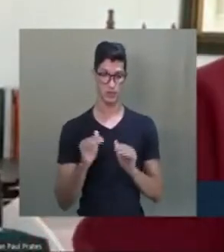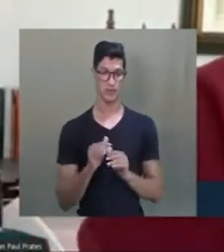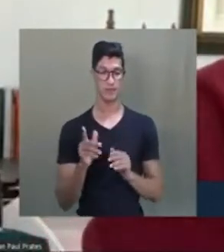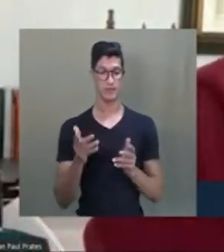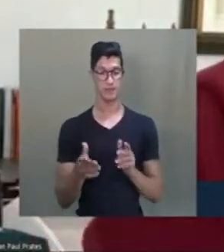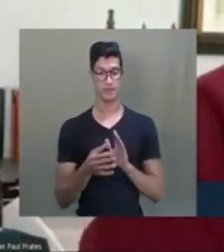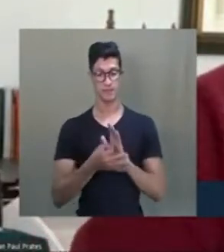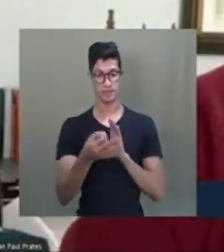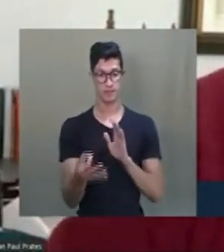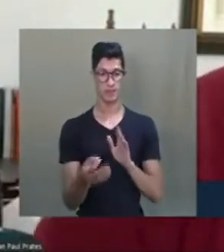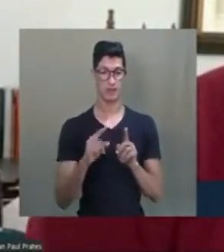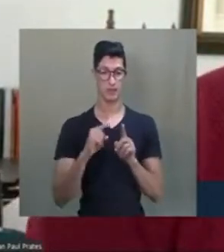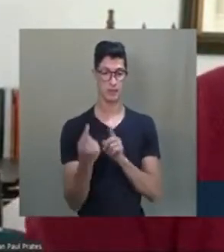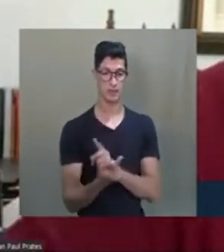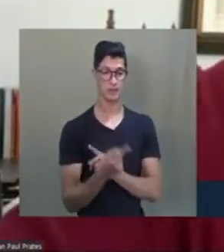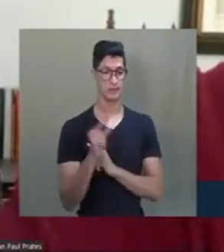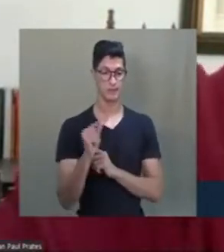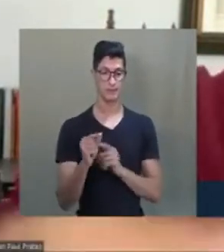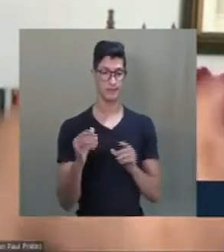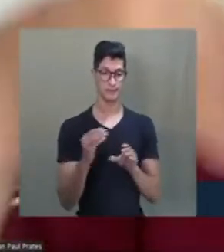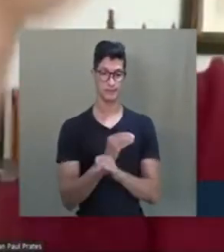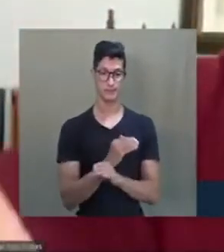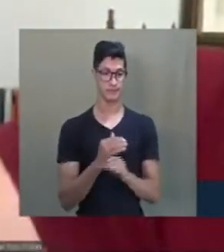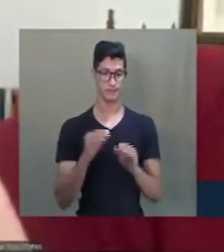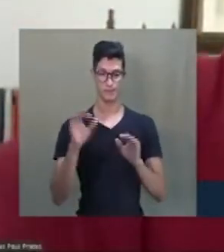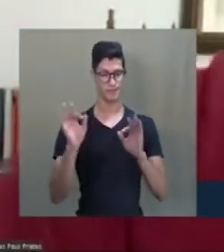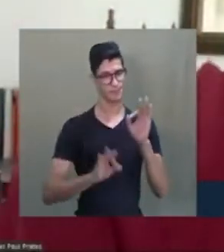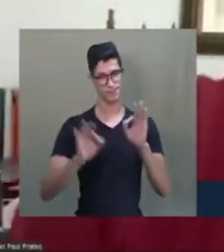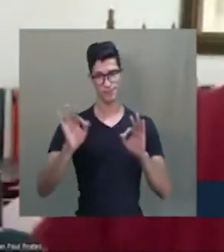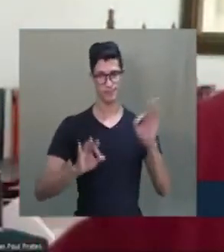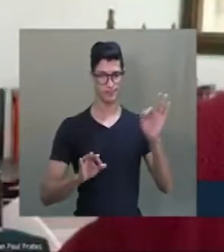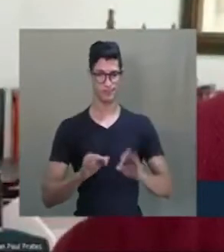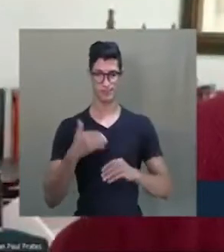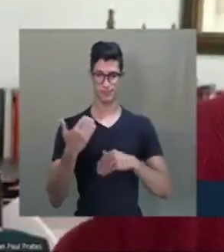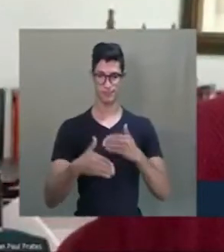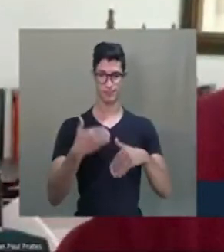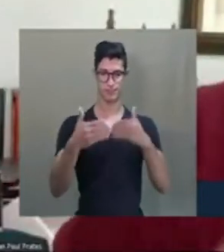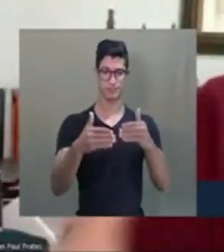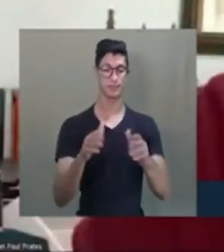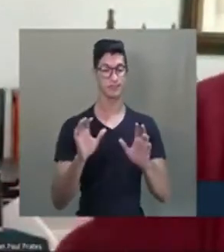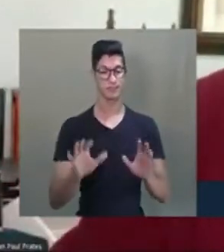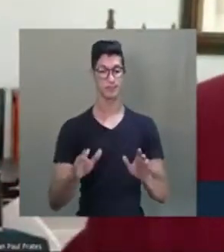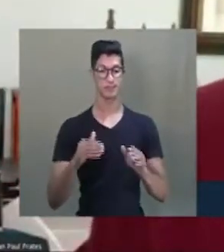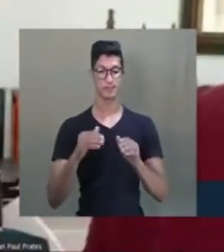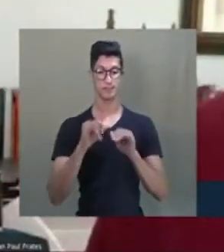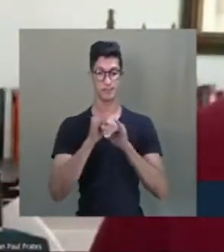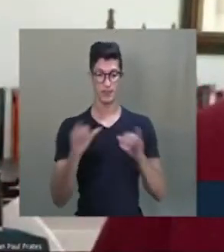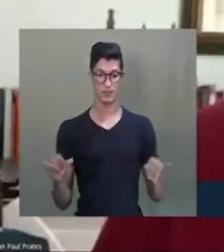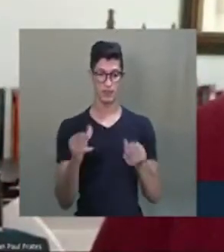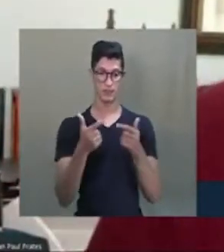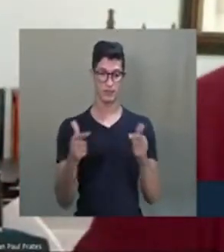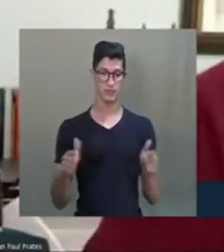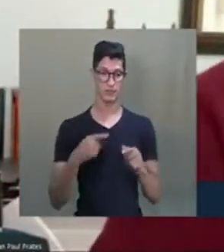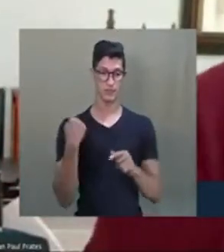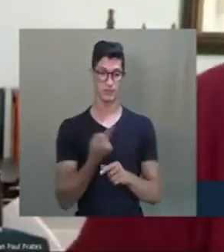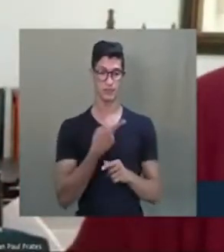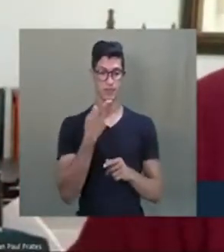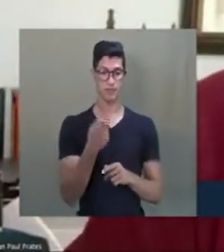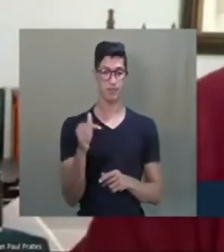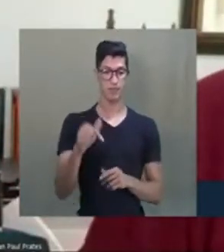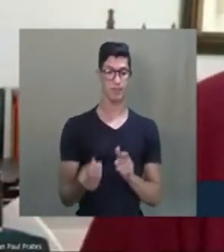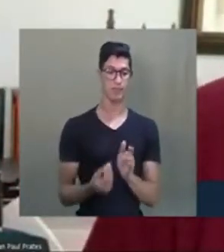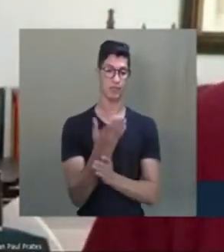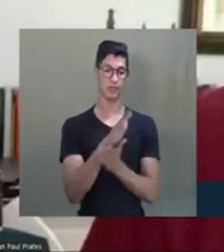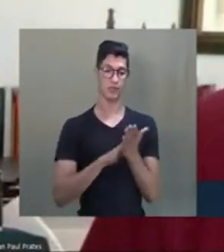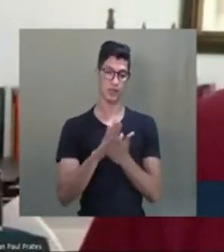aí os argumentos contrários são completamente desproporcionais ao processo e até desinformativos, porque nós não estamos falando aqui em